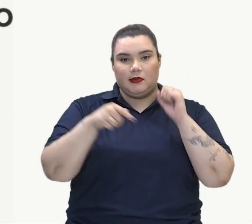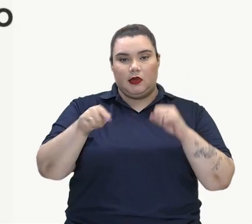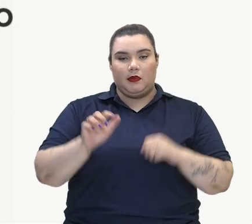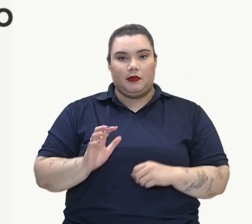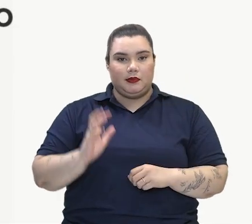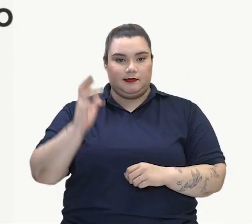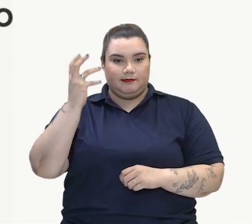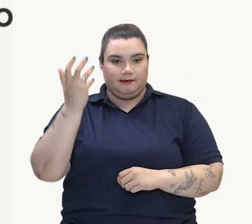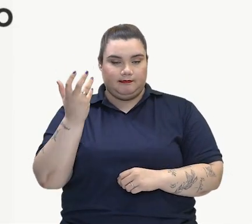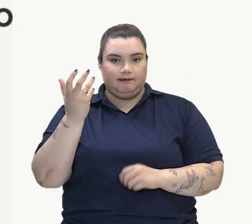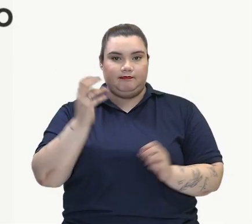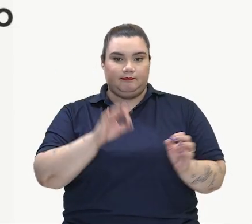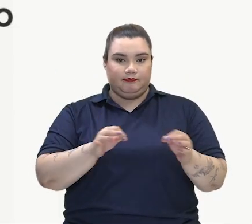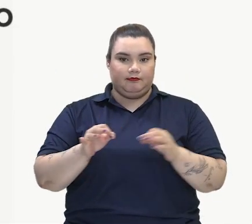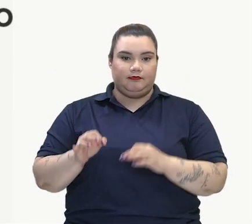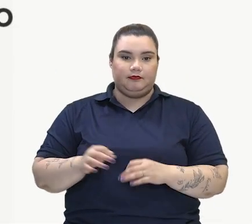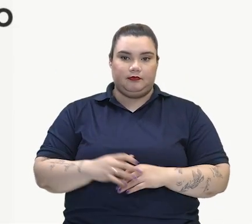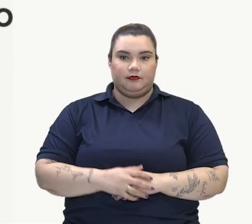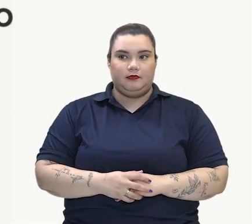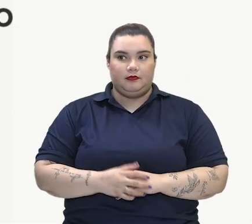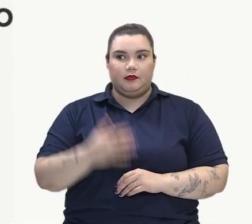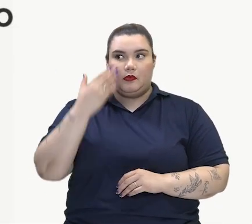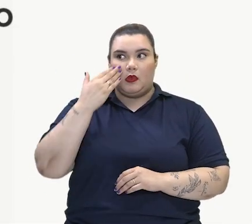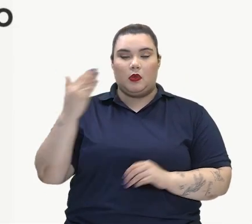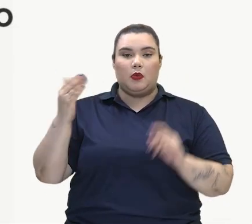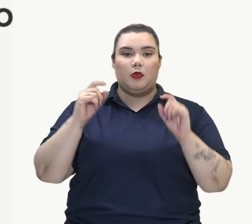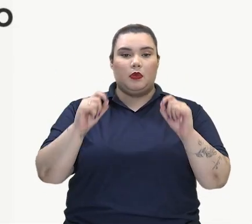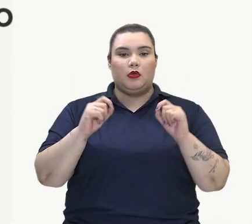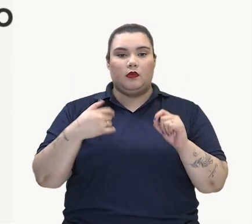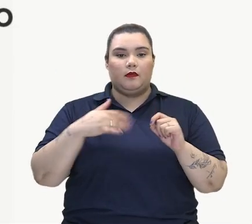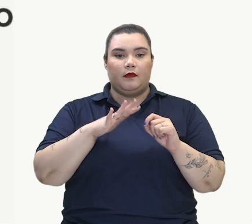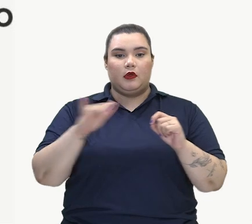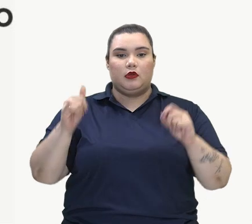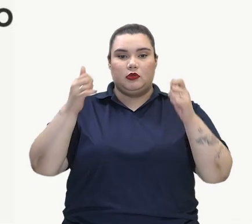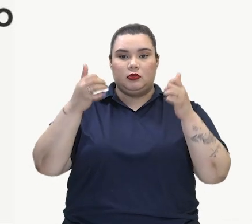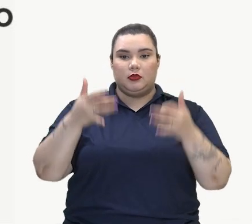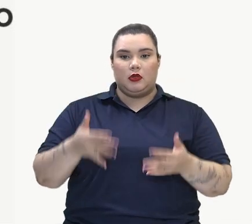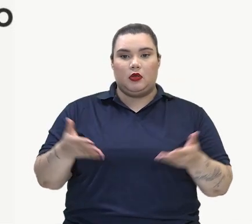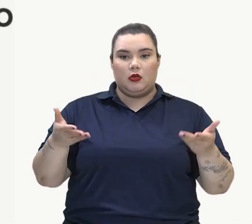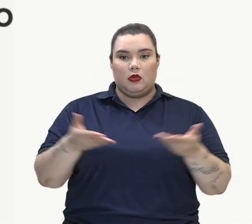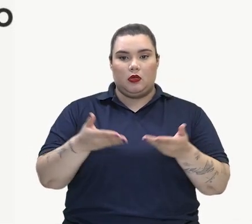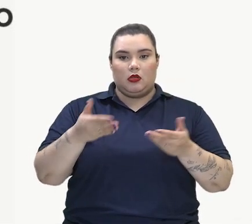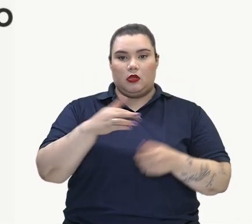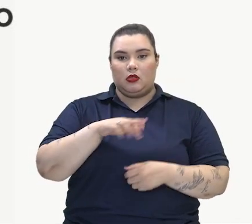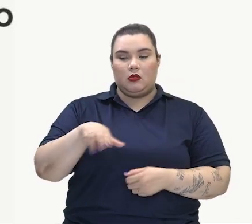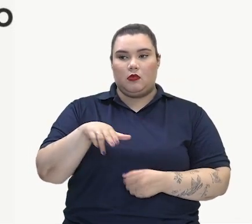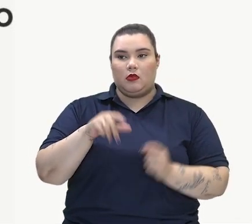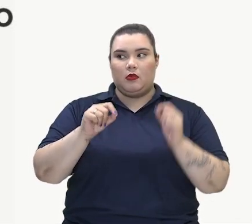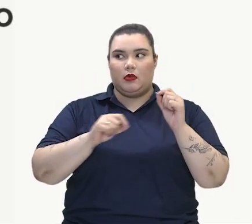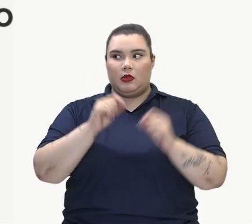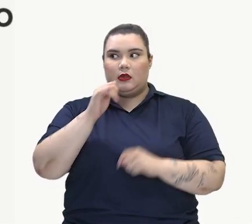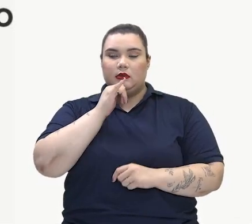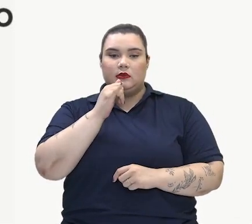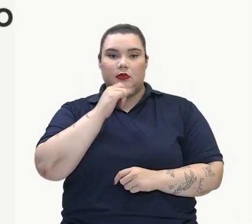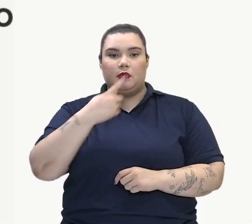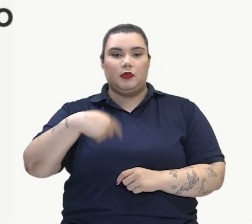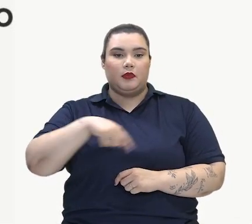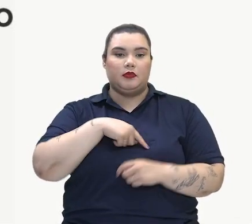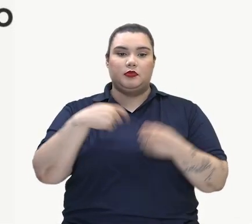pela agricultura de subsistência. O que eu vou falar para vocês agora não é porque a gente